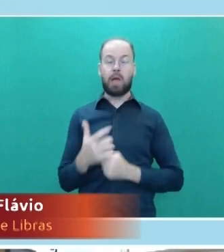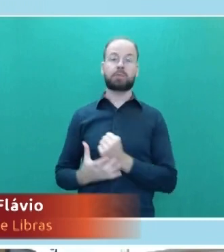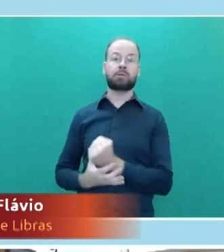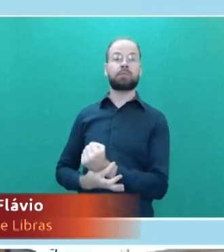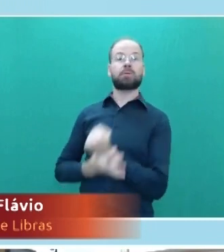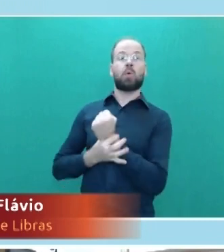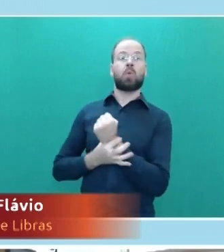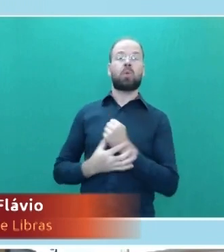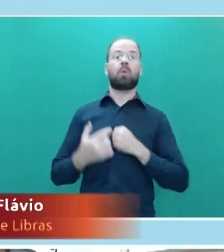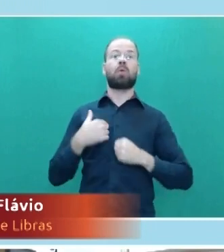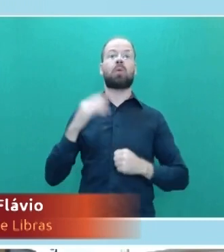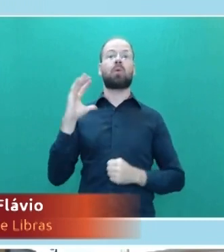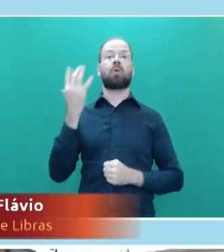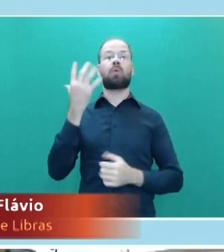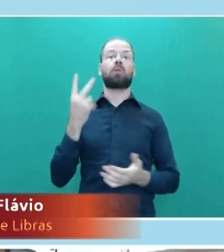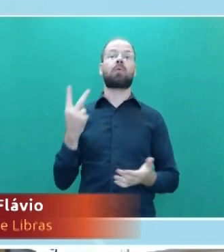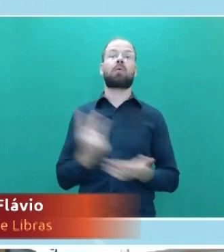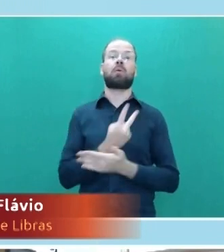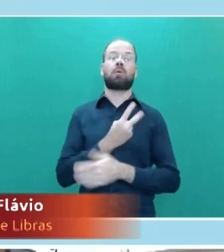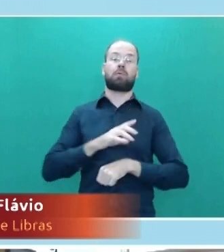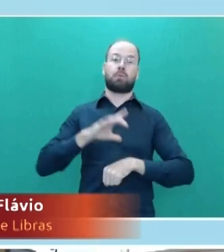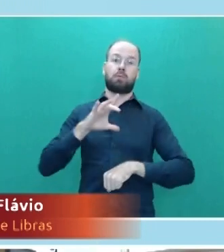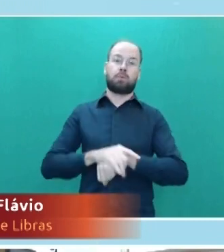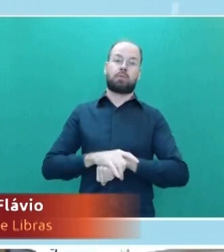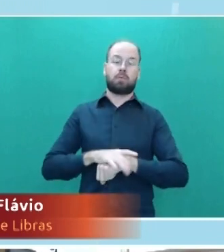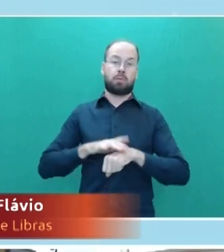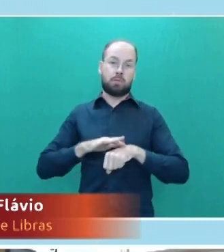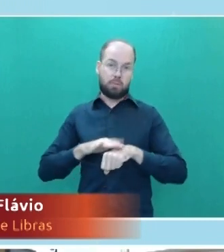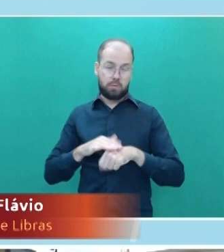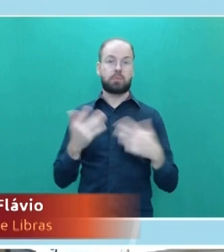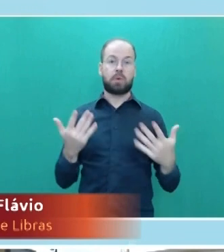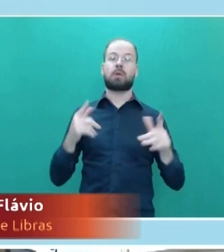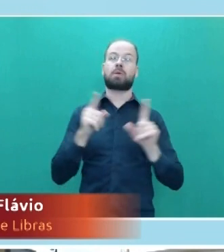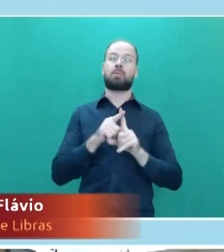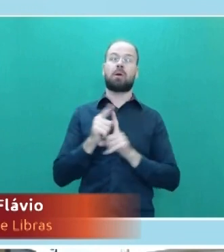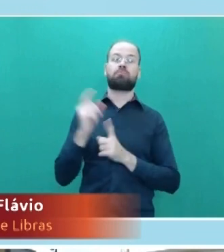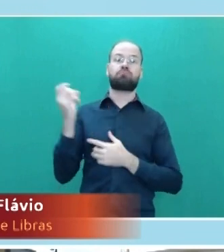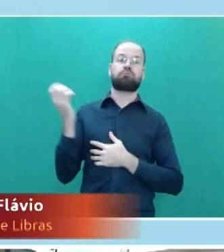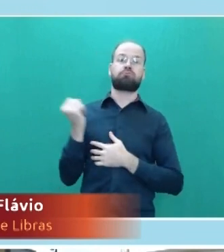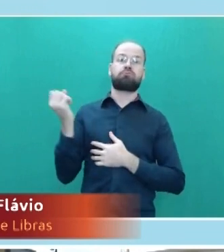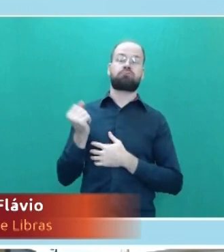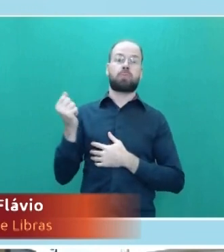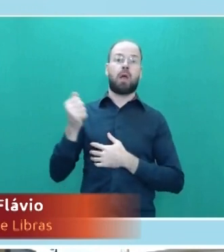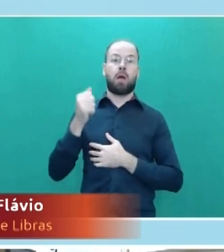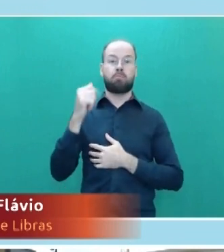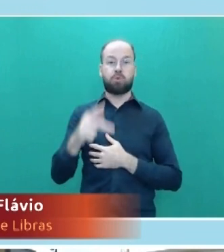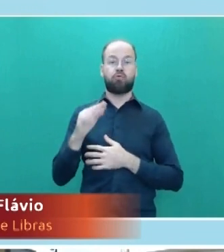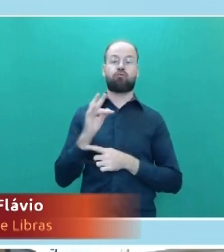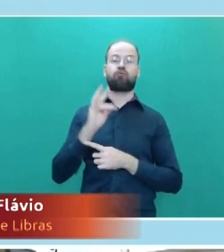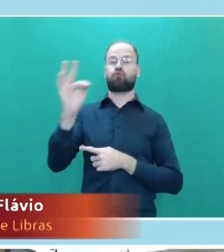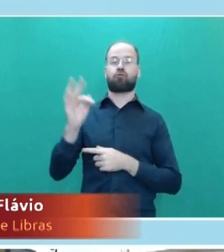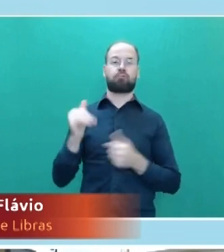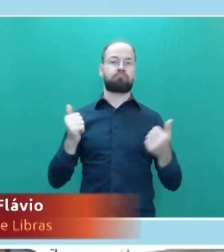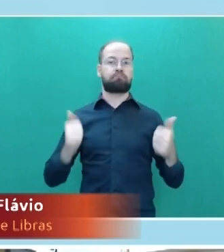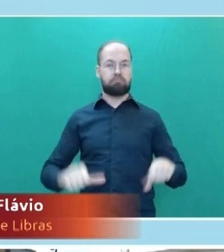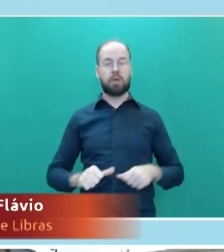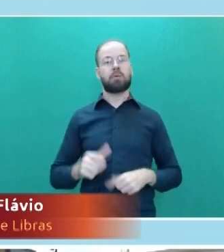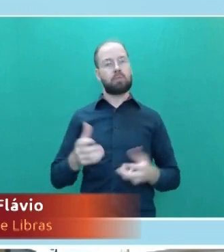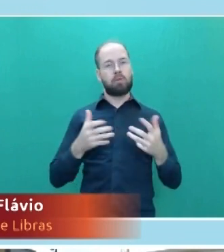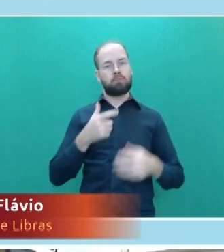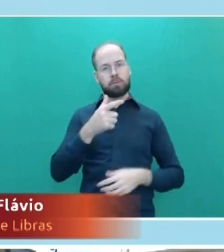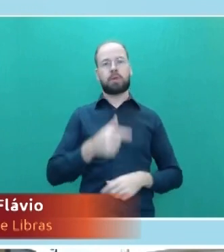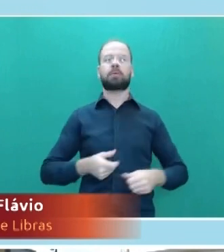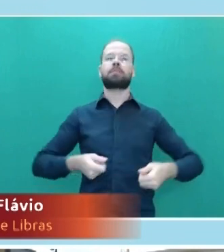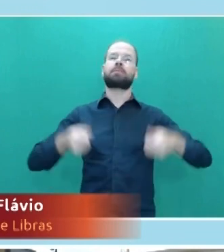doente, né? Ter que investir numa previdência privada, muitas vezes, porque senão não terá aposentadoria na frente. Queria que a senhora explicasse um pouquinho para a gente